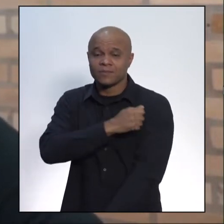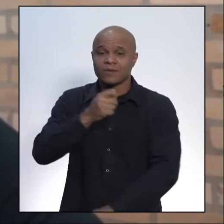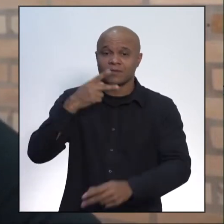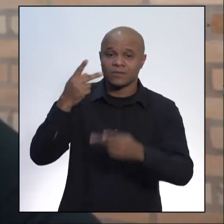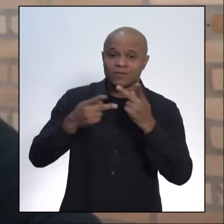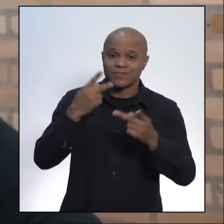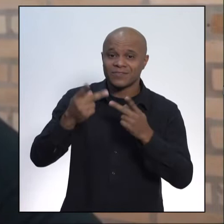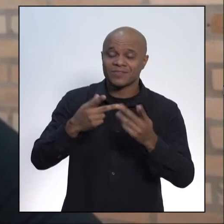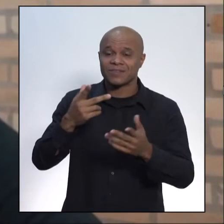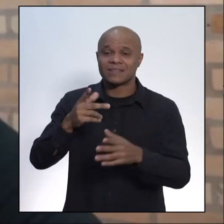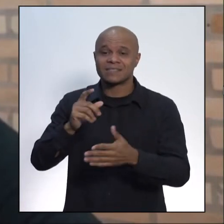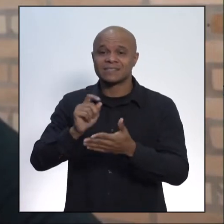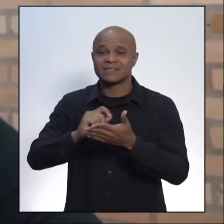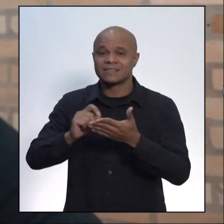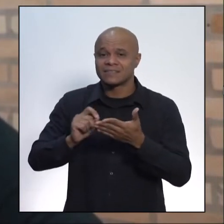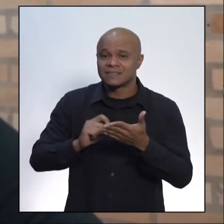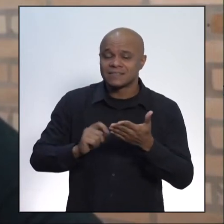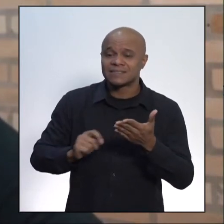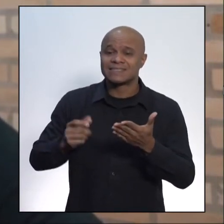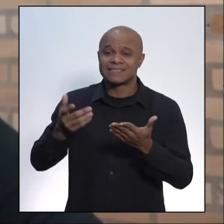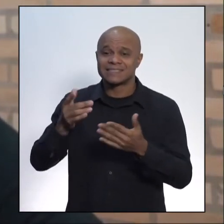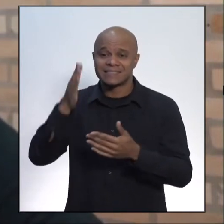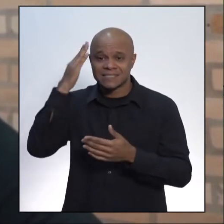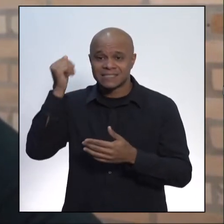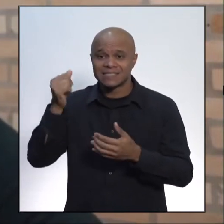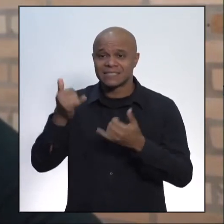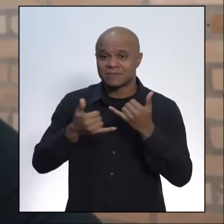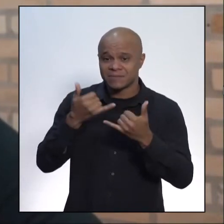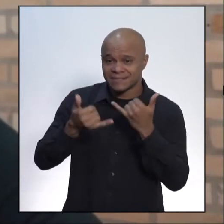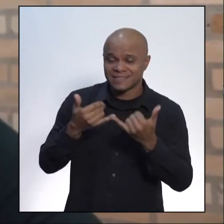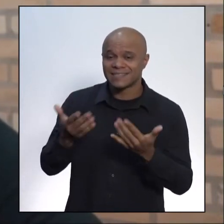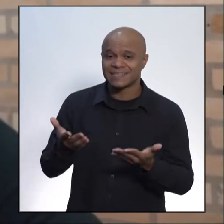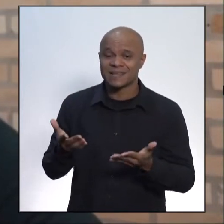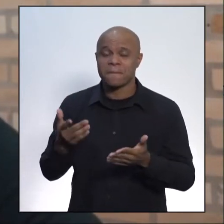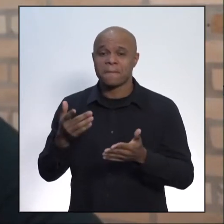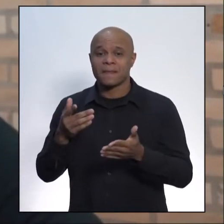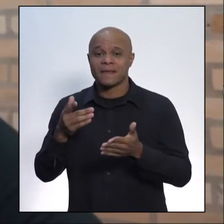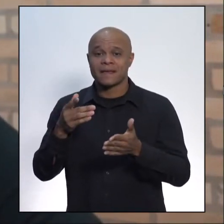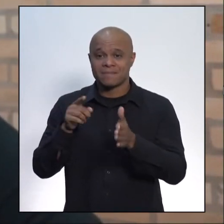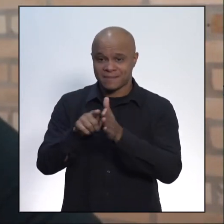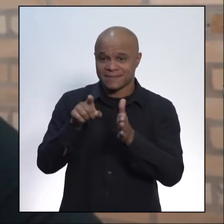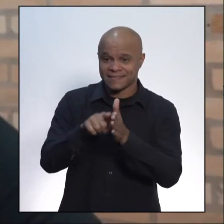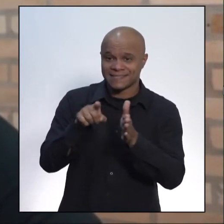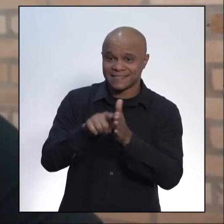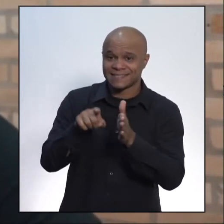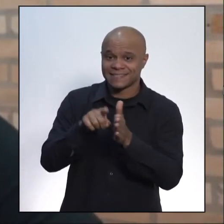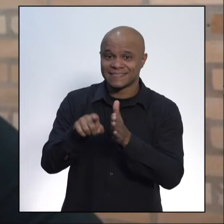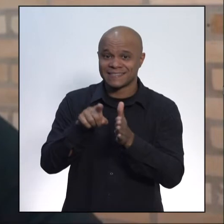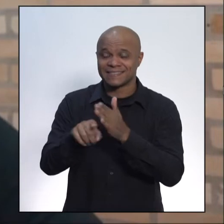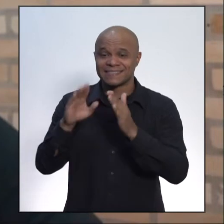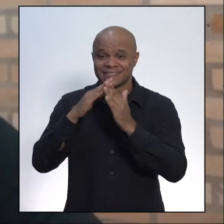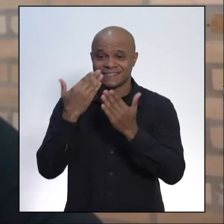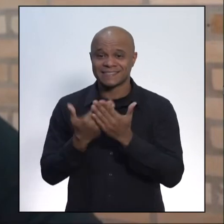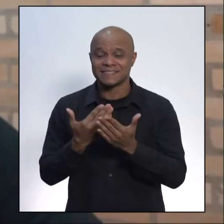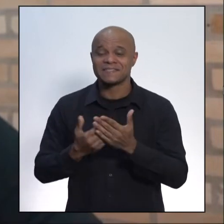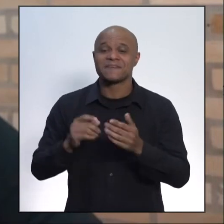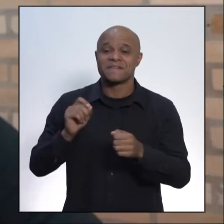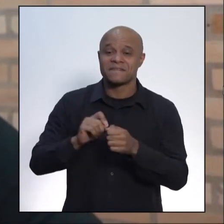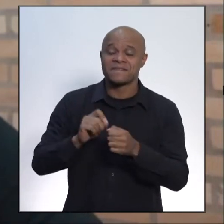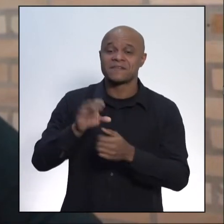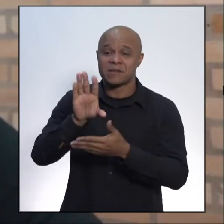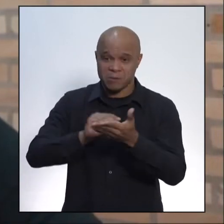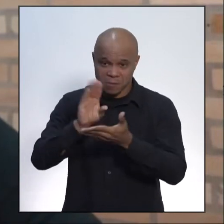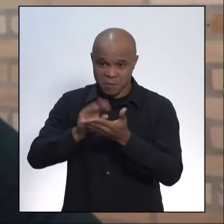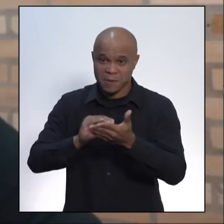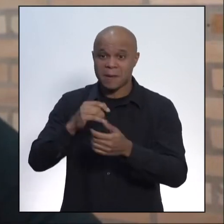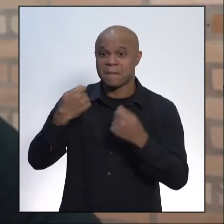é para copiar, é para copiar. Eu faço muita pesquisa em escola, então isso é algo que os alunos perguntam no presencial de forma